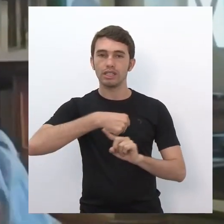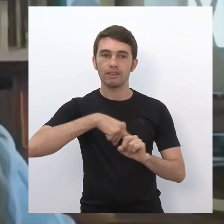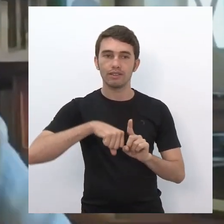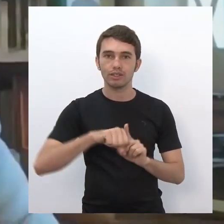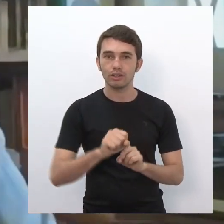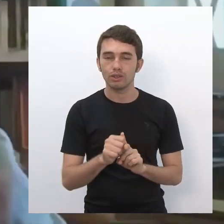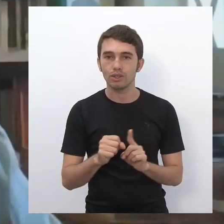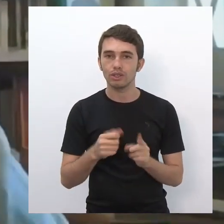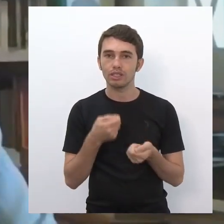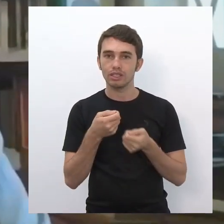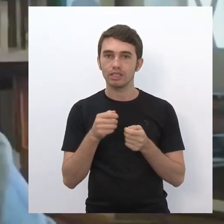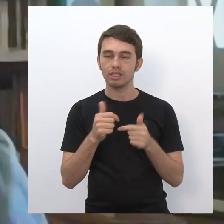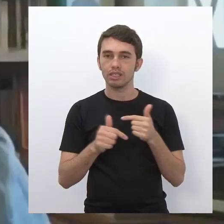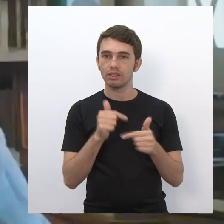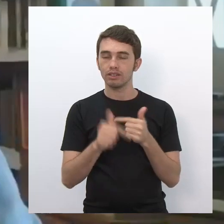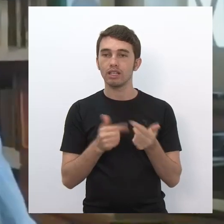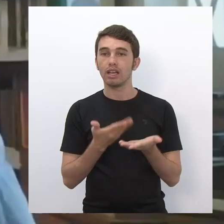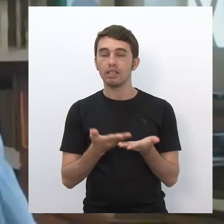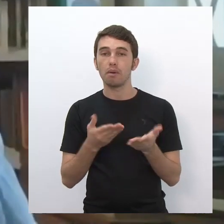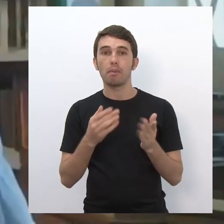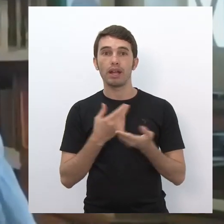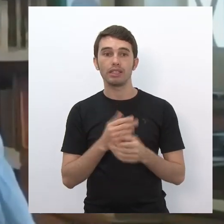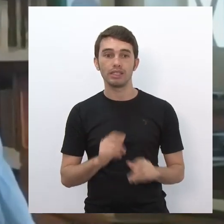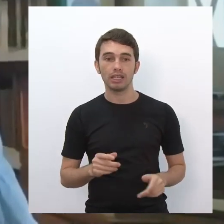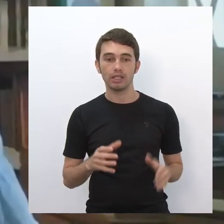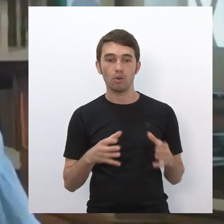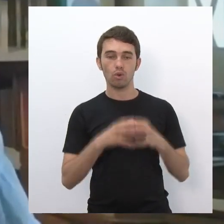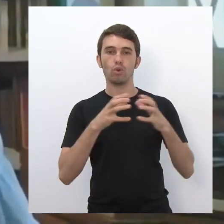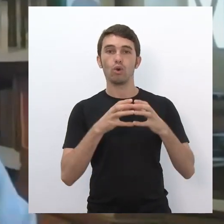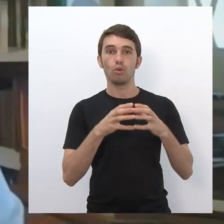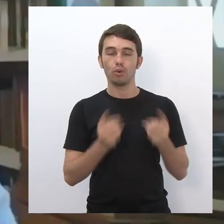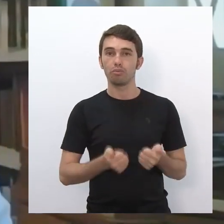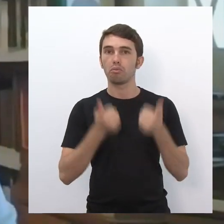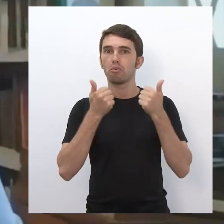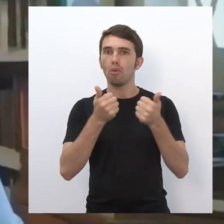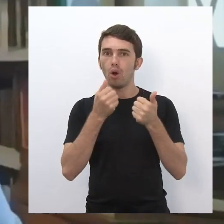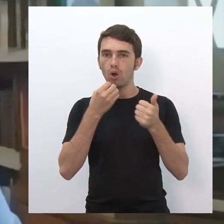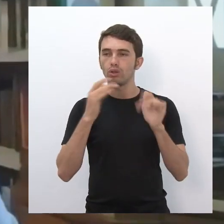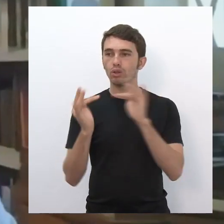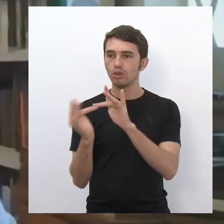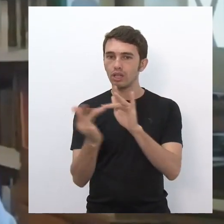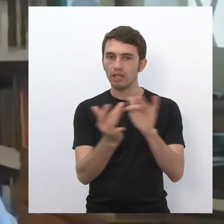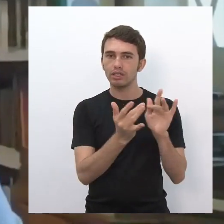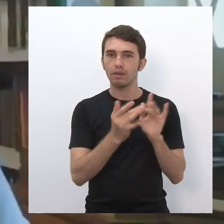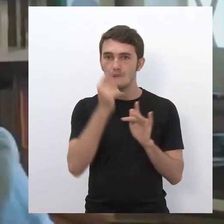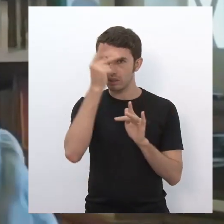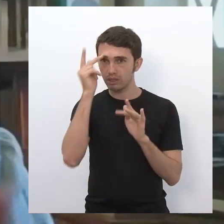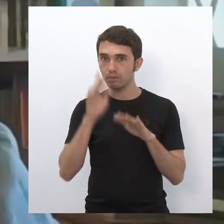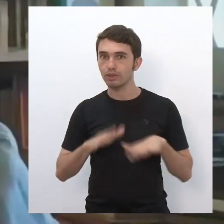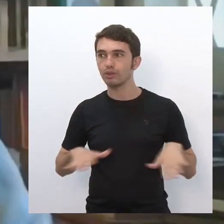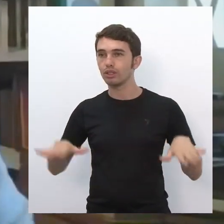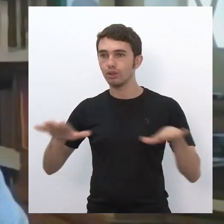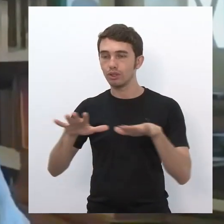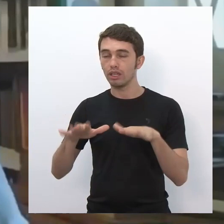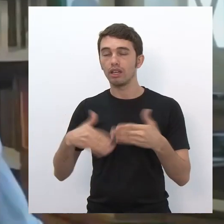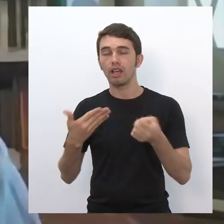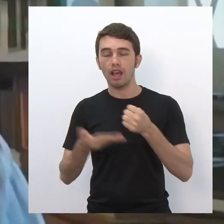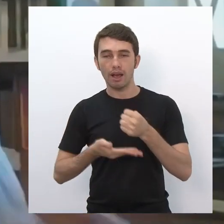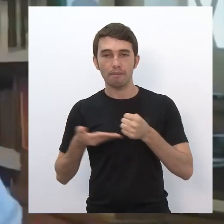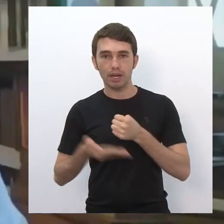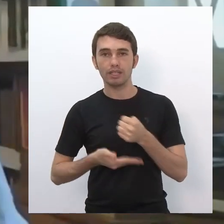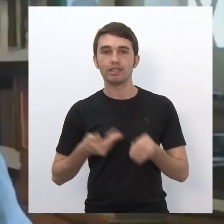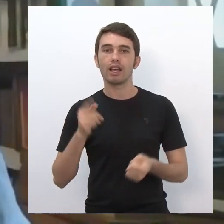né? Para que realmente a equipe seja rica, né? No seu relacionamento com as pessoas. E é a base disso é que